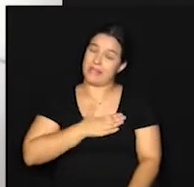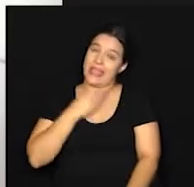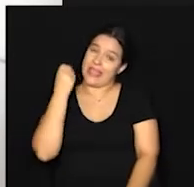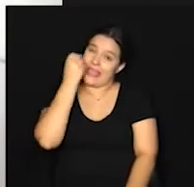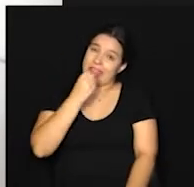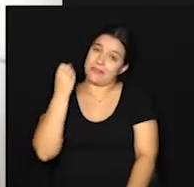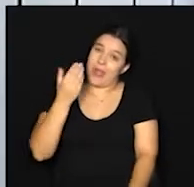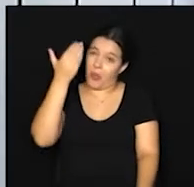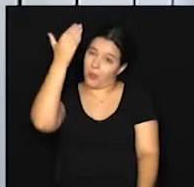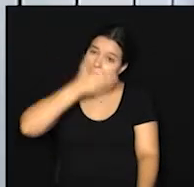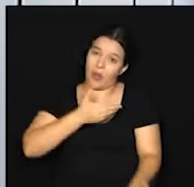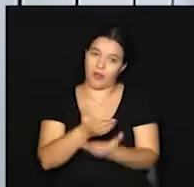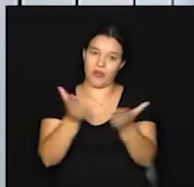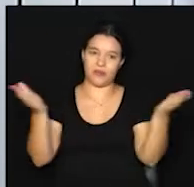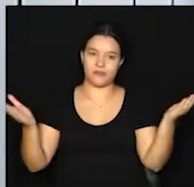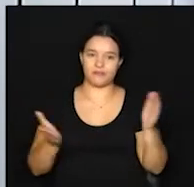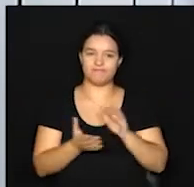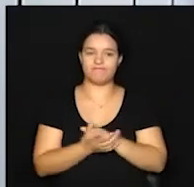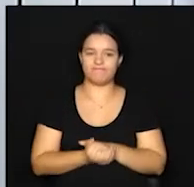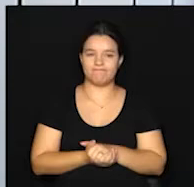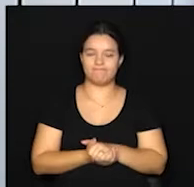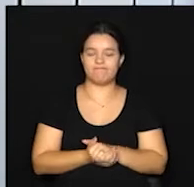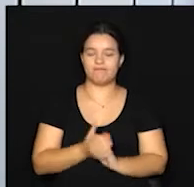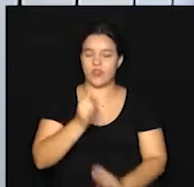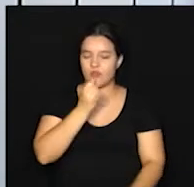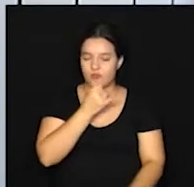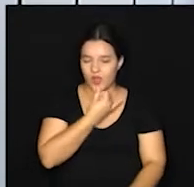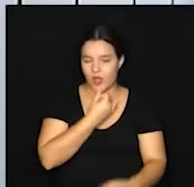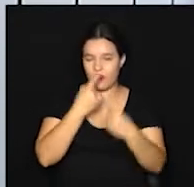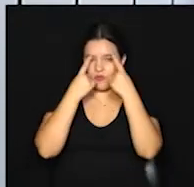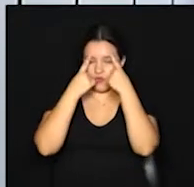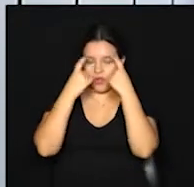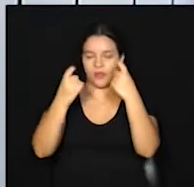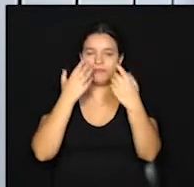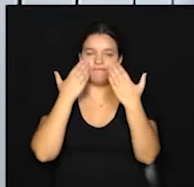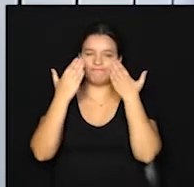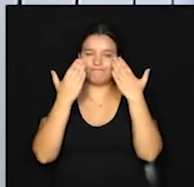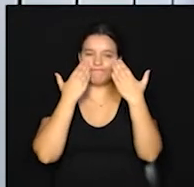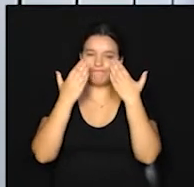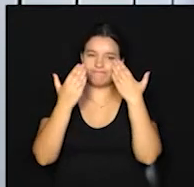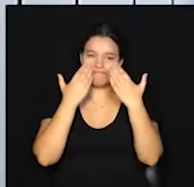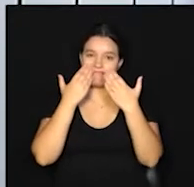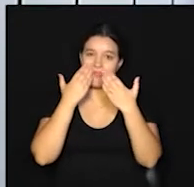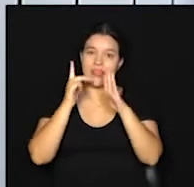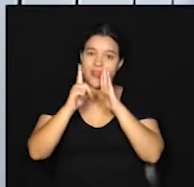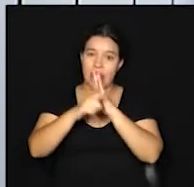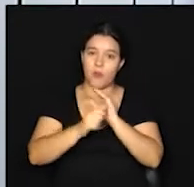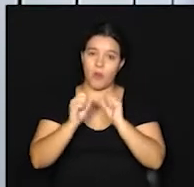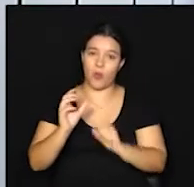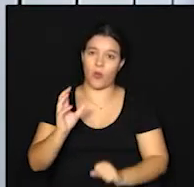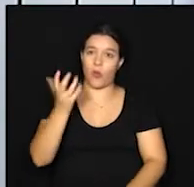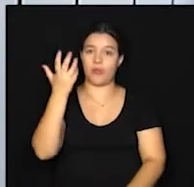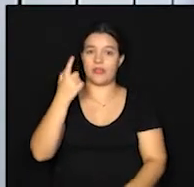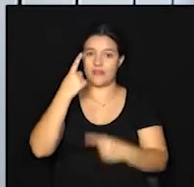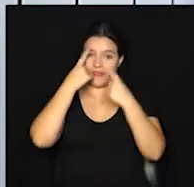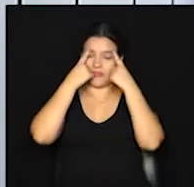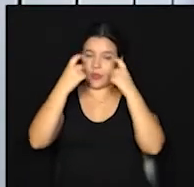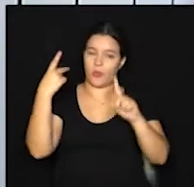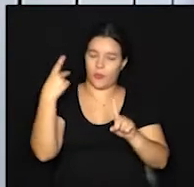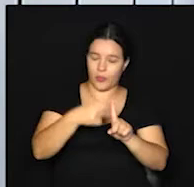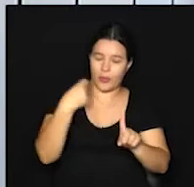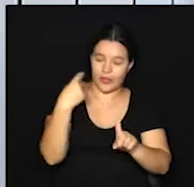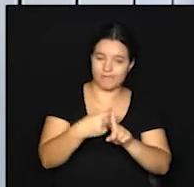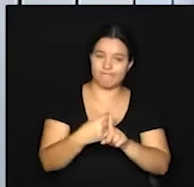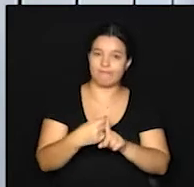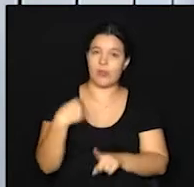própria. E infelizmente essa violência psicológica ela pode também ir para uma violência física, né? Então é algo que a